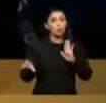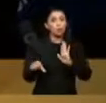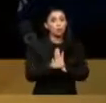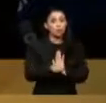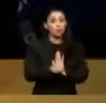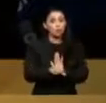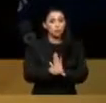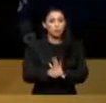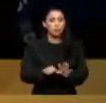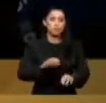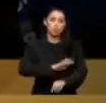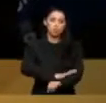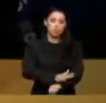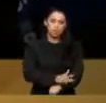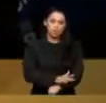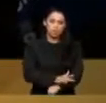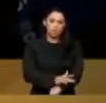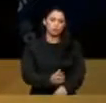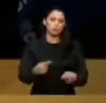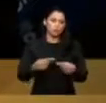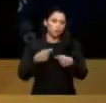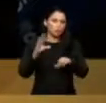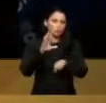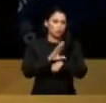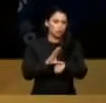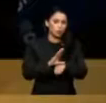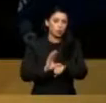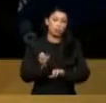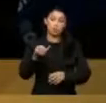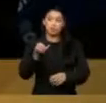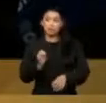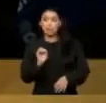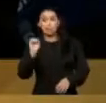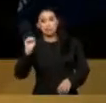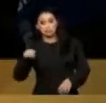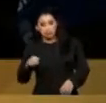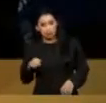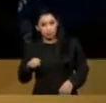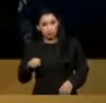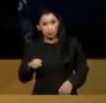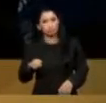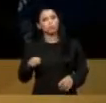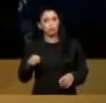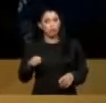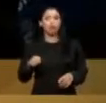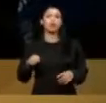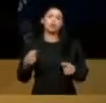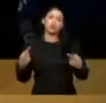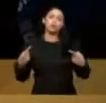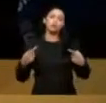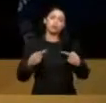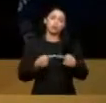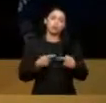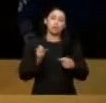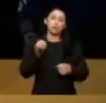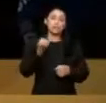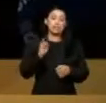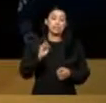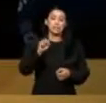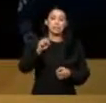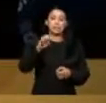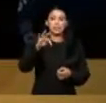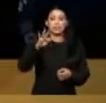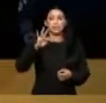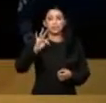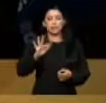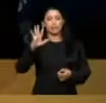pelo Constituinte. Se a resposta for afirmativa, ou seja, se essa egrégia Corte